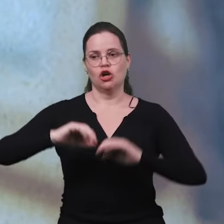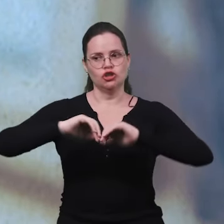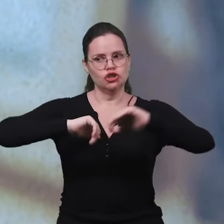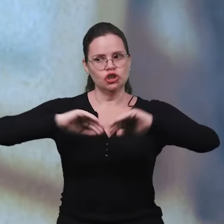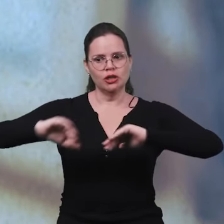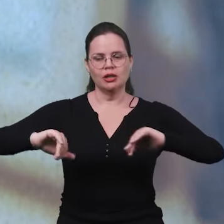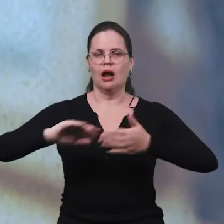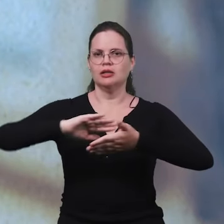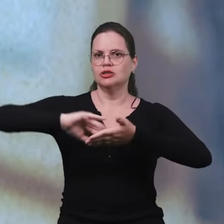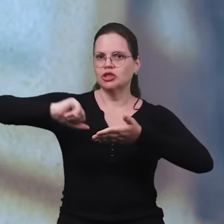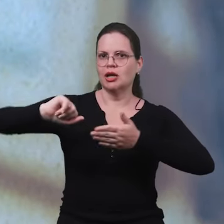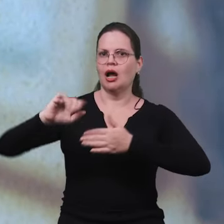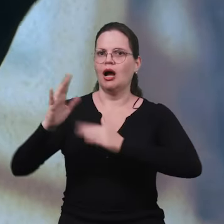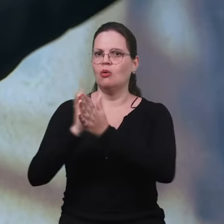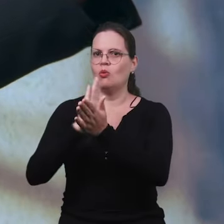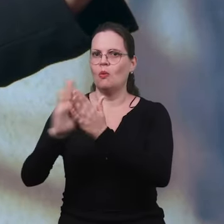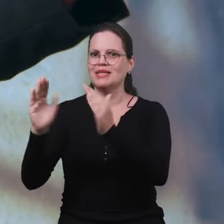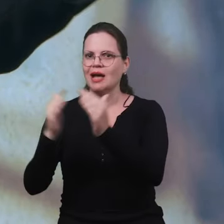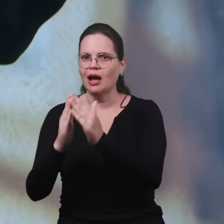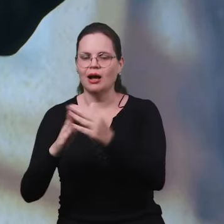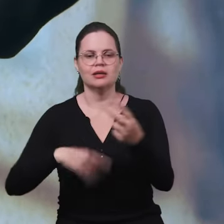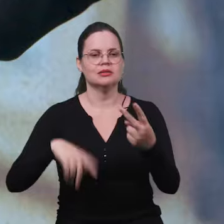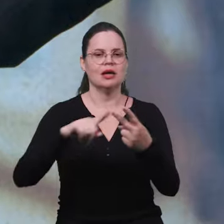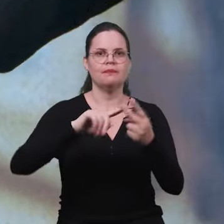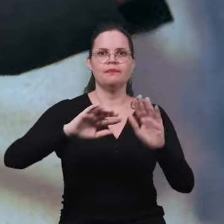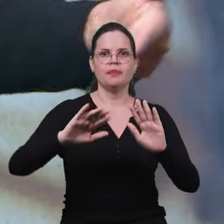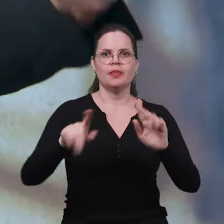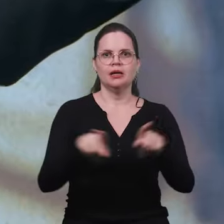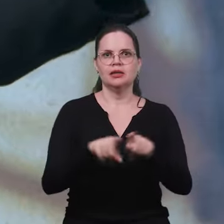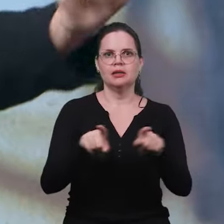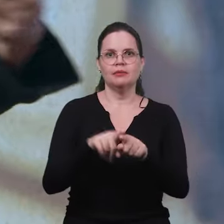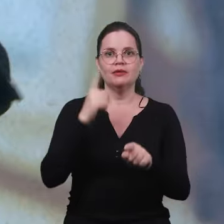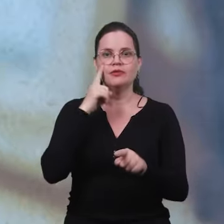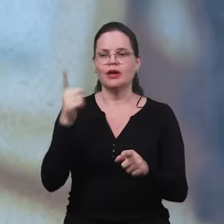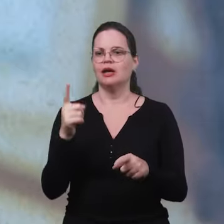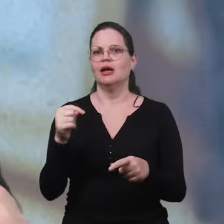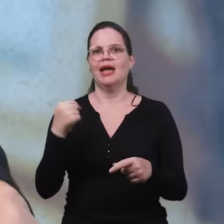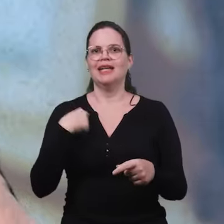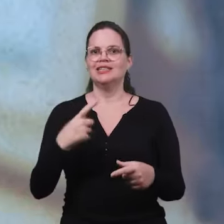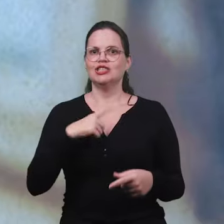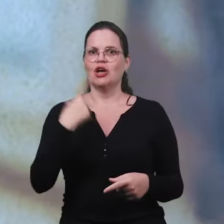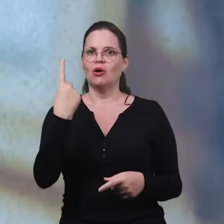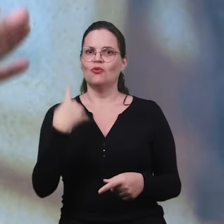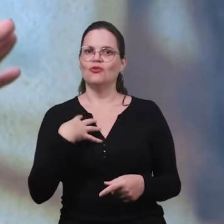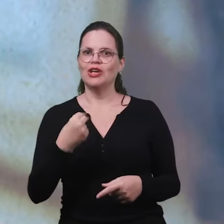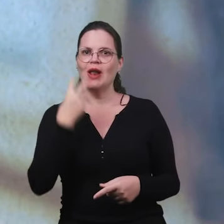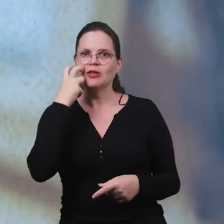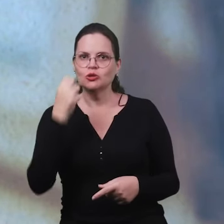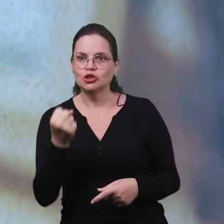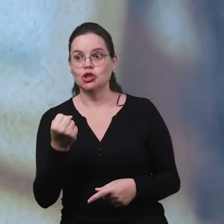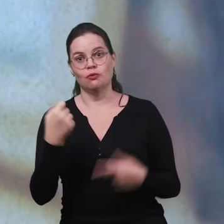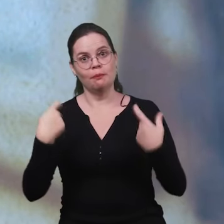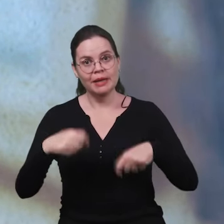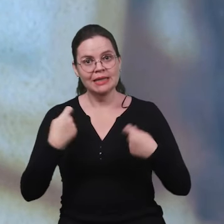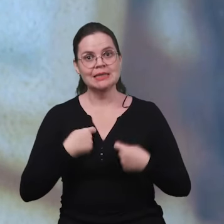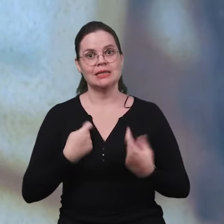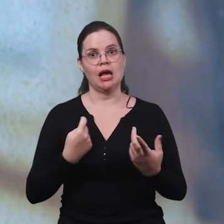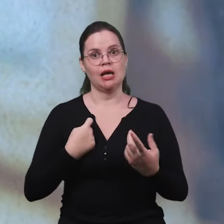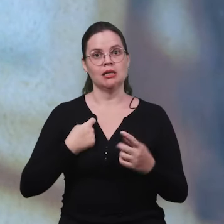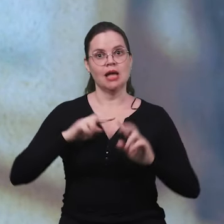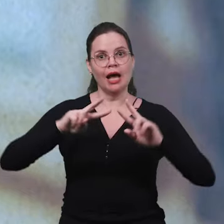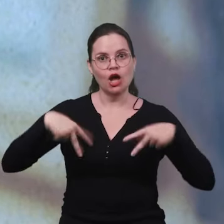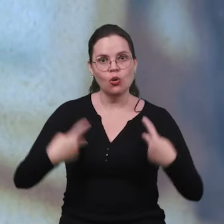imóveis, testamento, até reconhecimento de um filho que era adotivo, mas não estava reconhecido. Enfim, era assim, eles